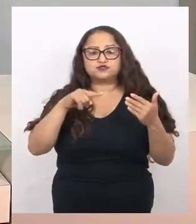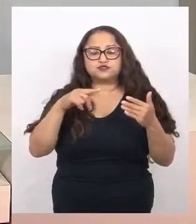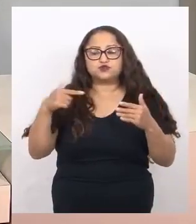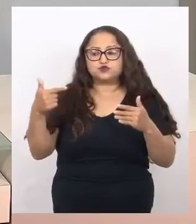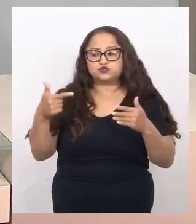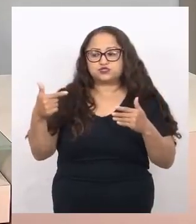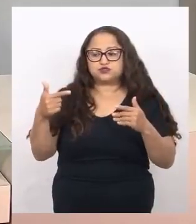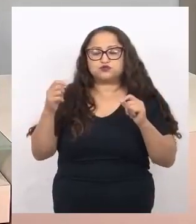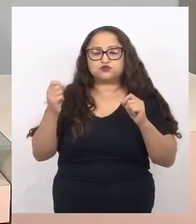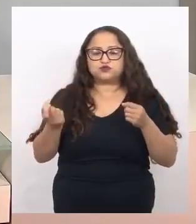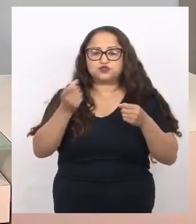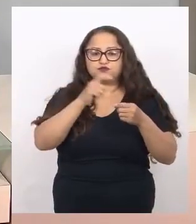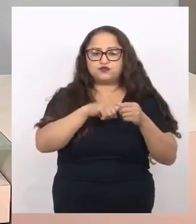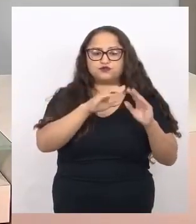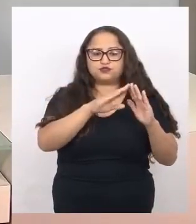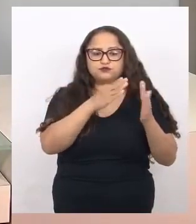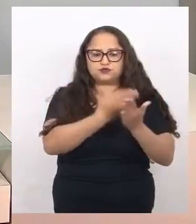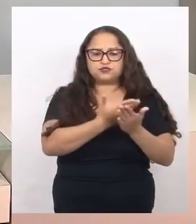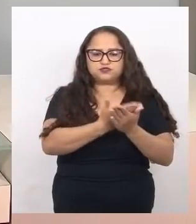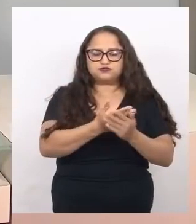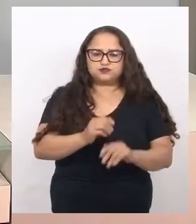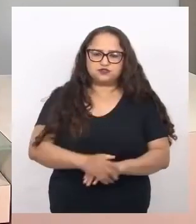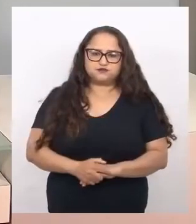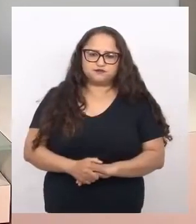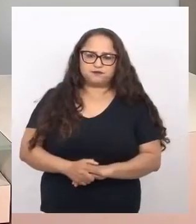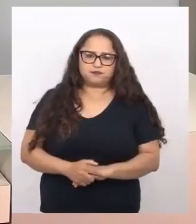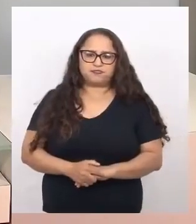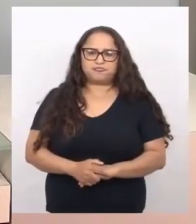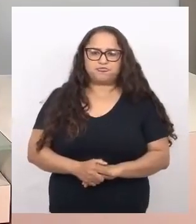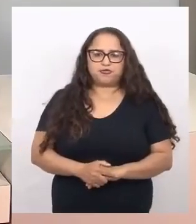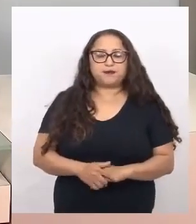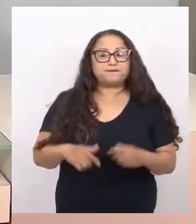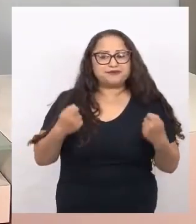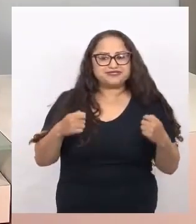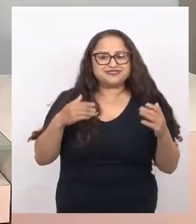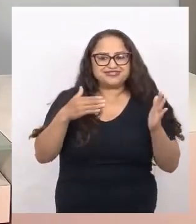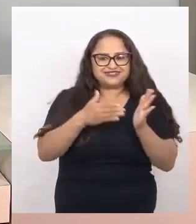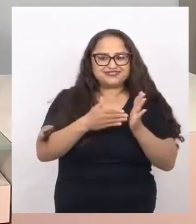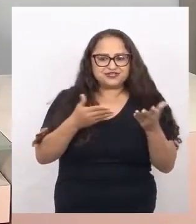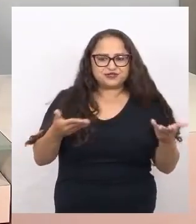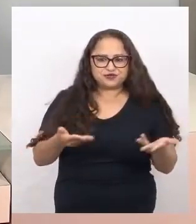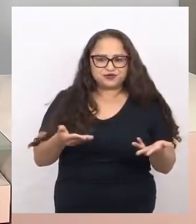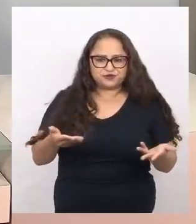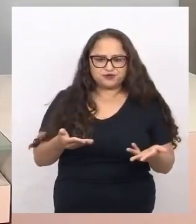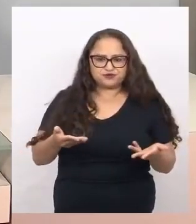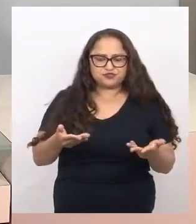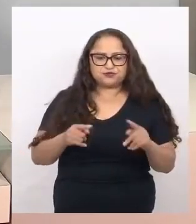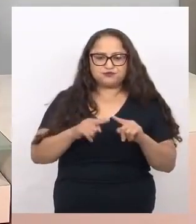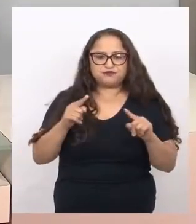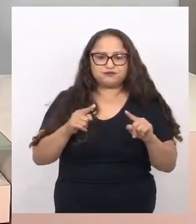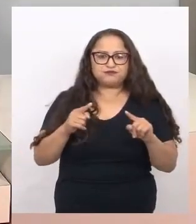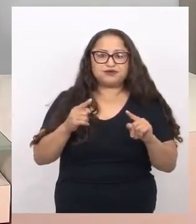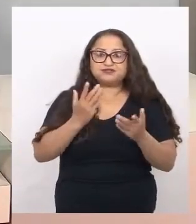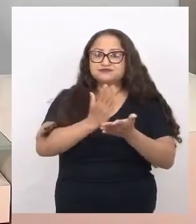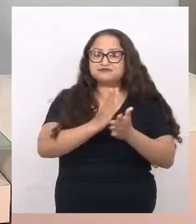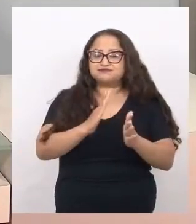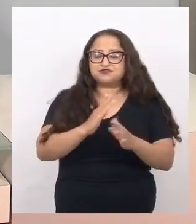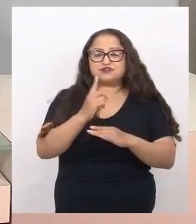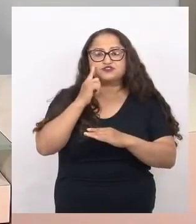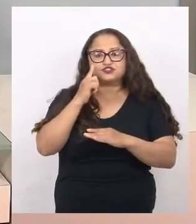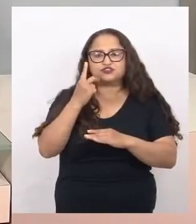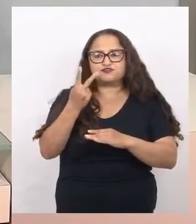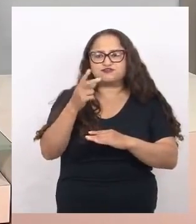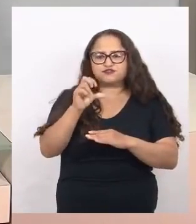de aula. A cessação precisa ser até hoje, mais tardar dia 29/11, tá?